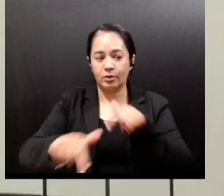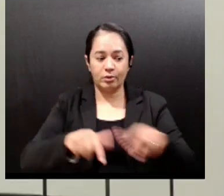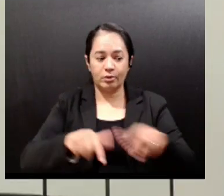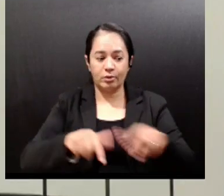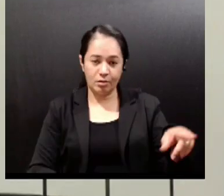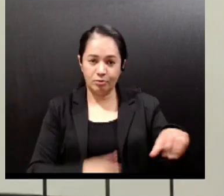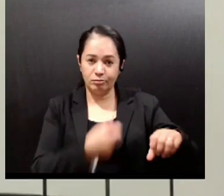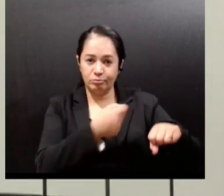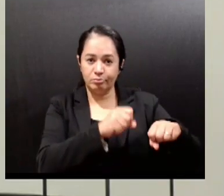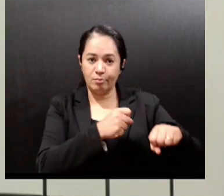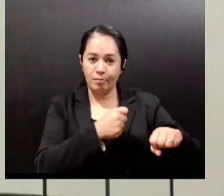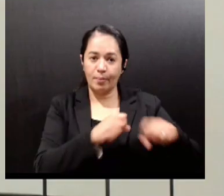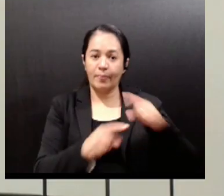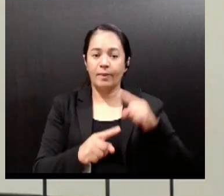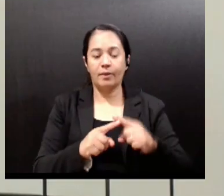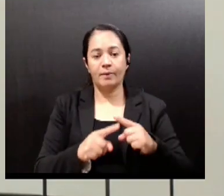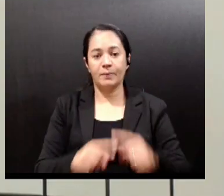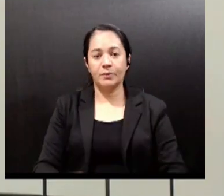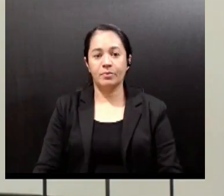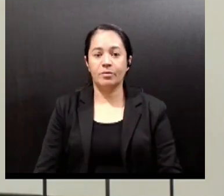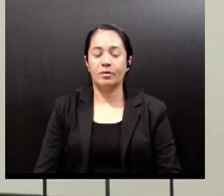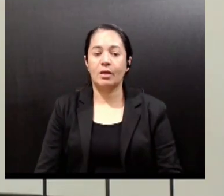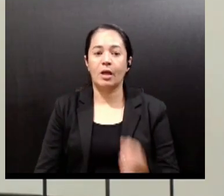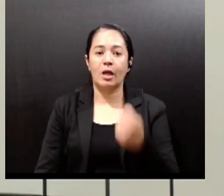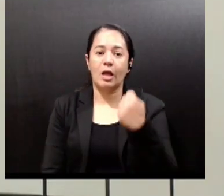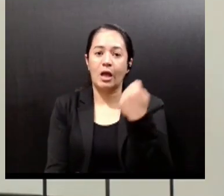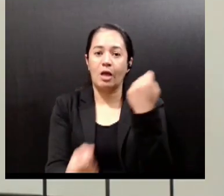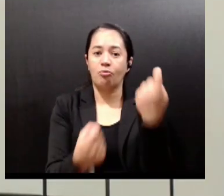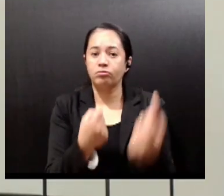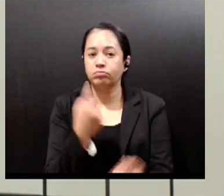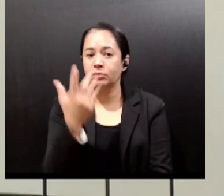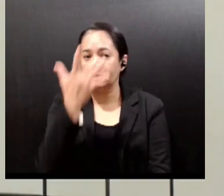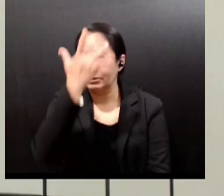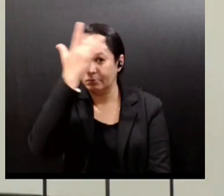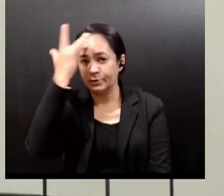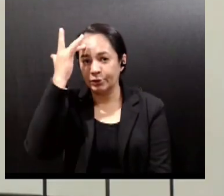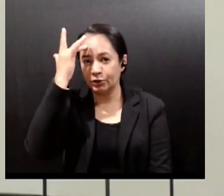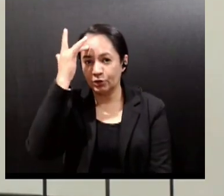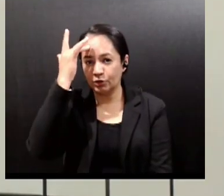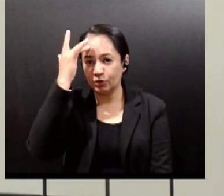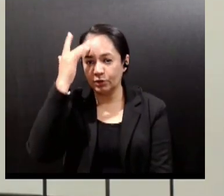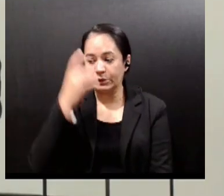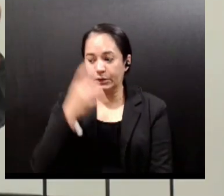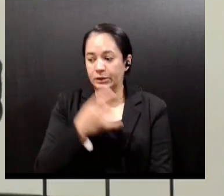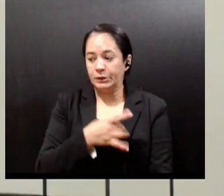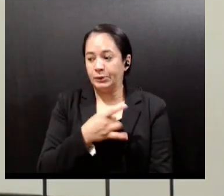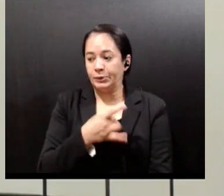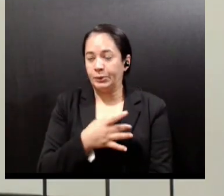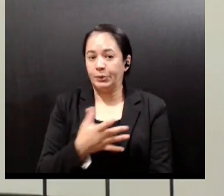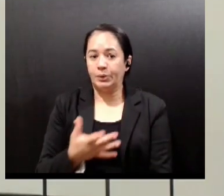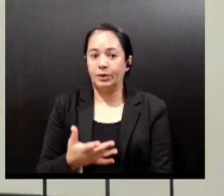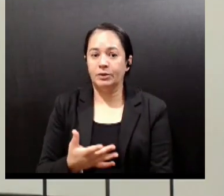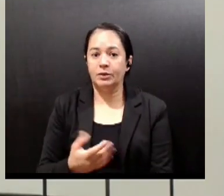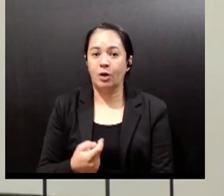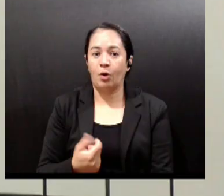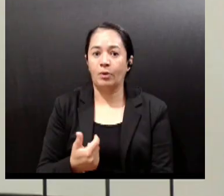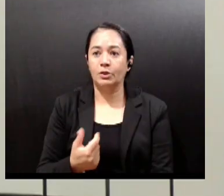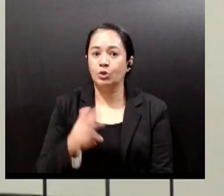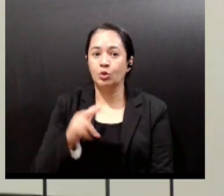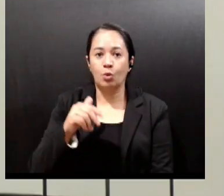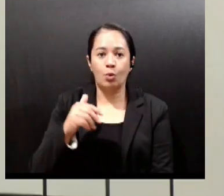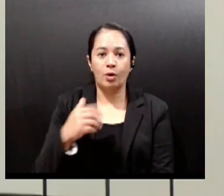Porque tem pessoas, aquelas pessoas que são mais medrosas, que quase não andam de moto, eu acho